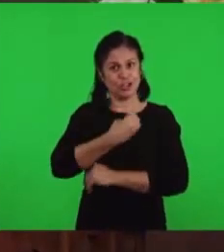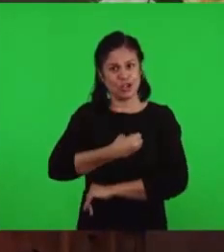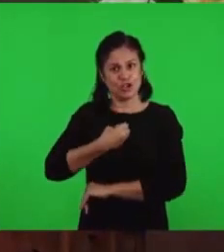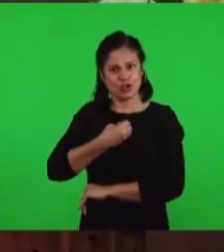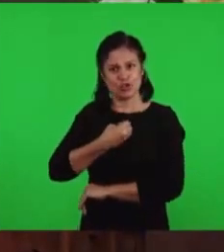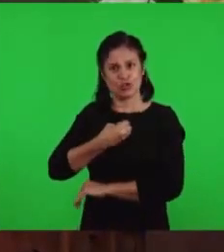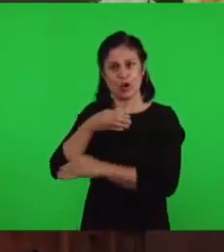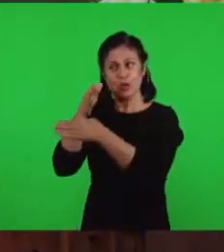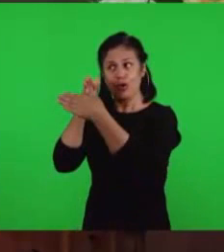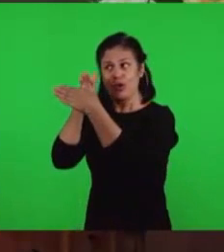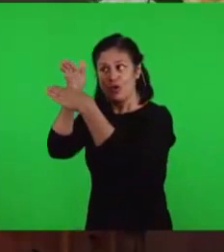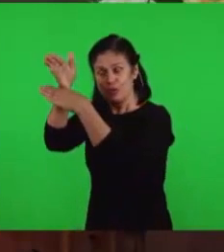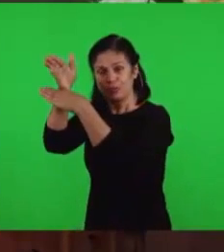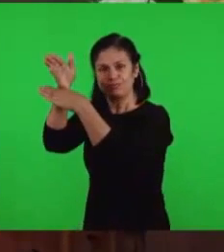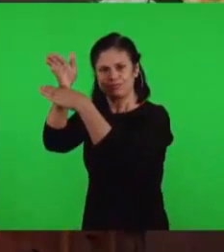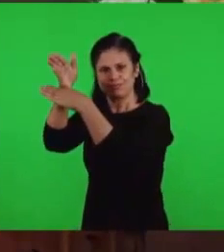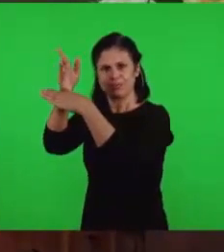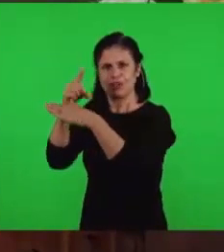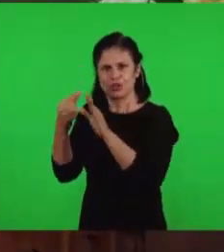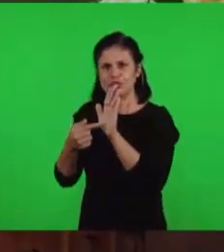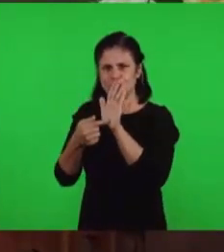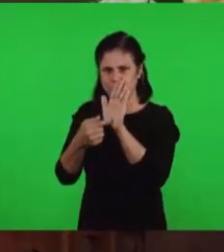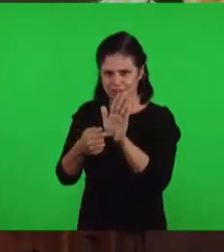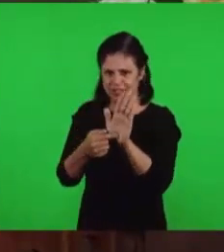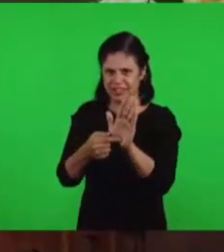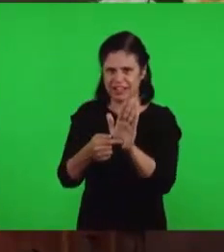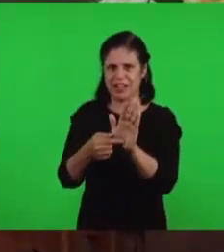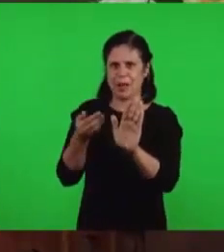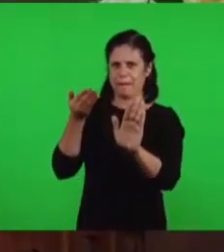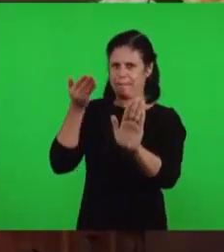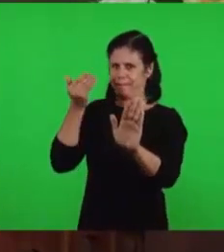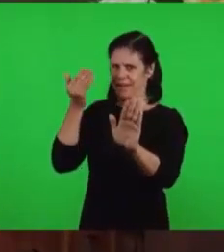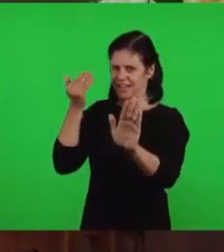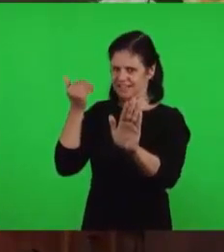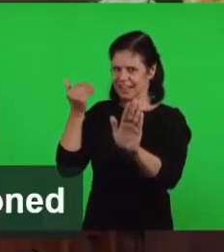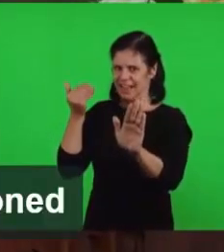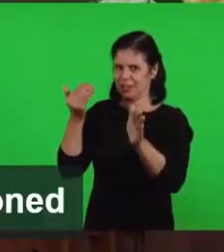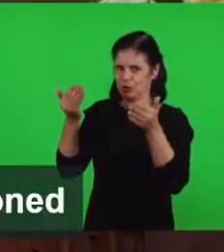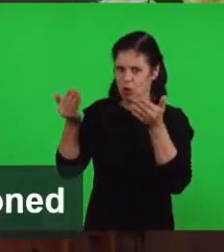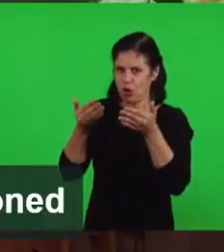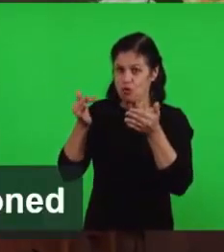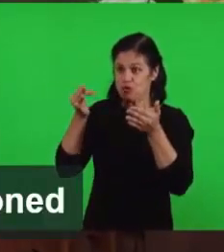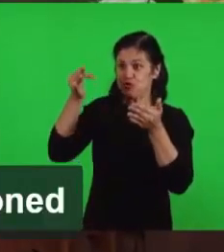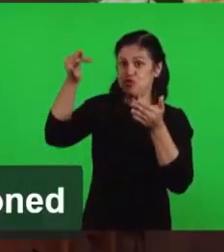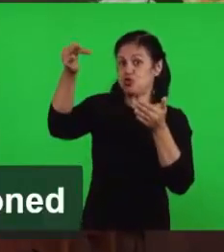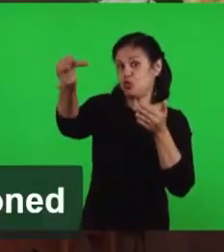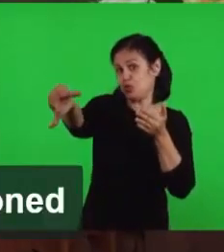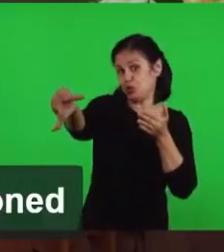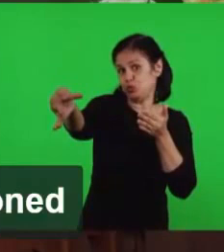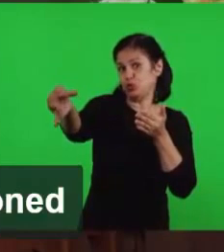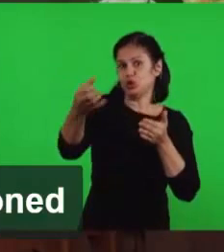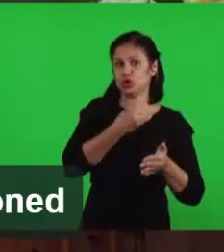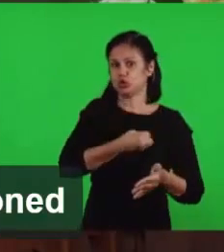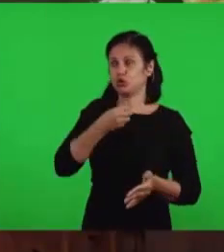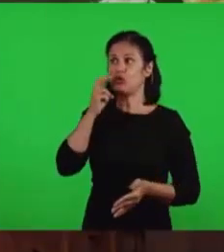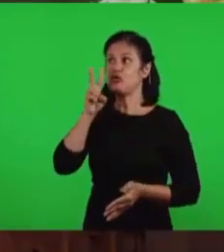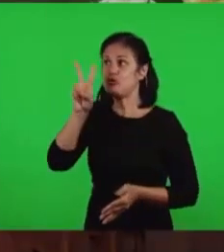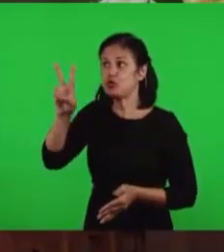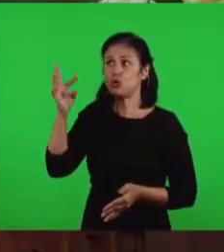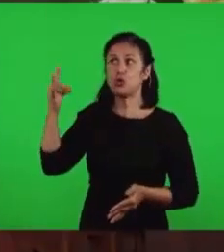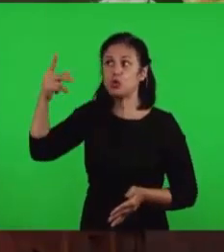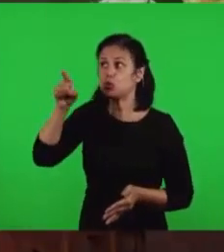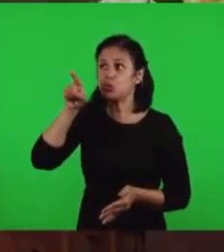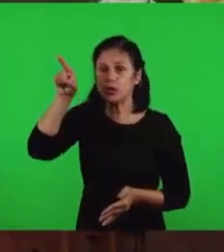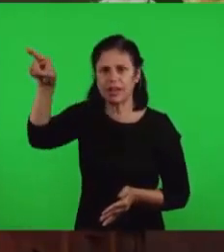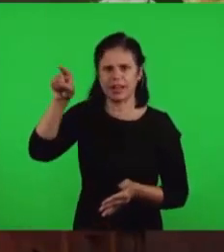vir nós mostramos pelo que é aquilo que era e aquilo que há de vir então aquilo que há de vir já foi mencionado pelo